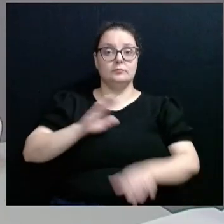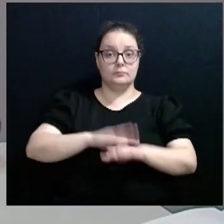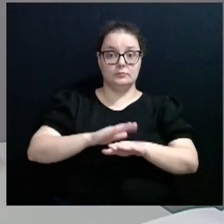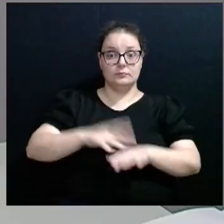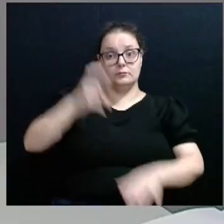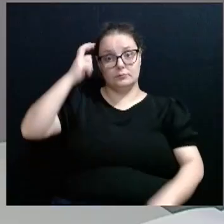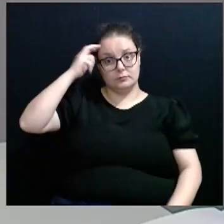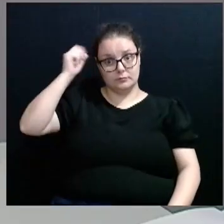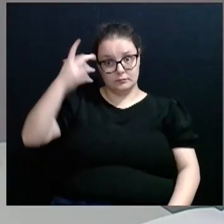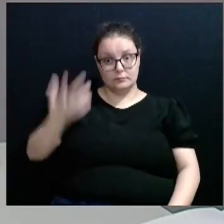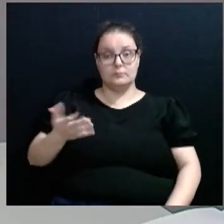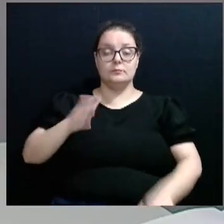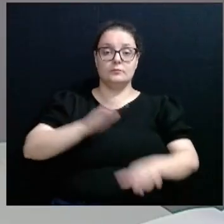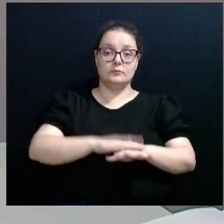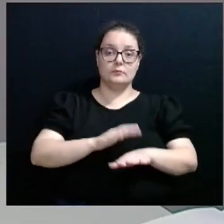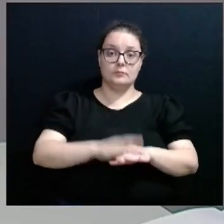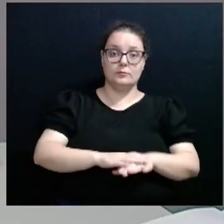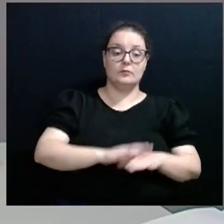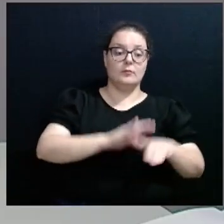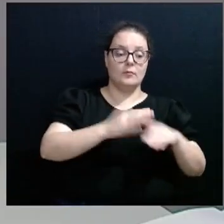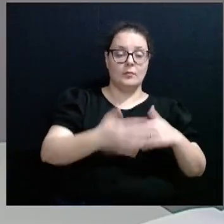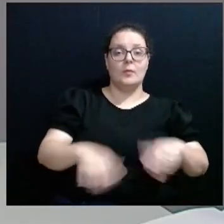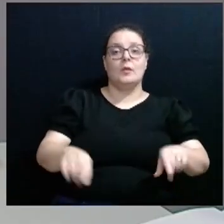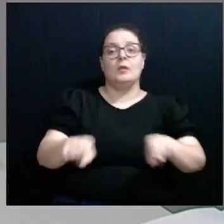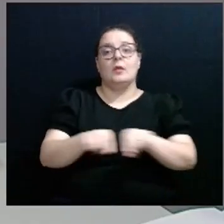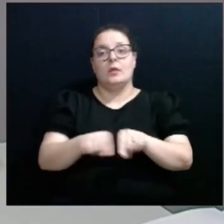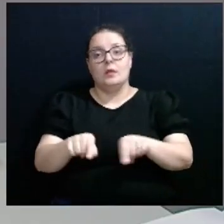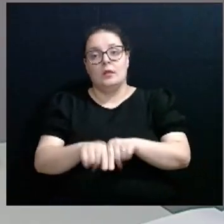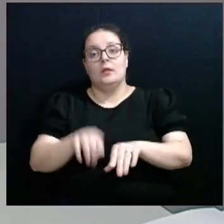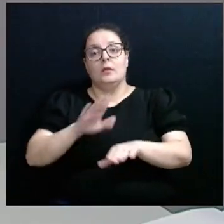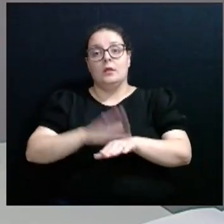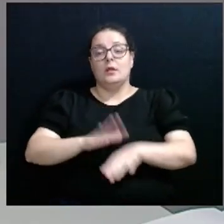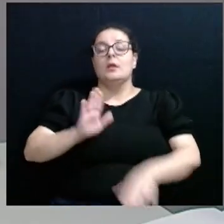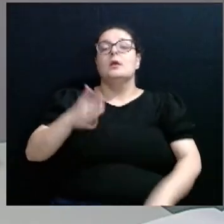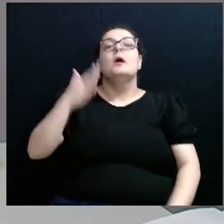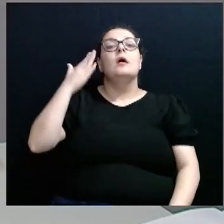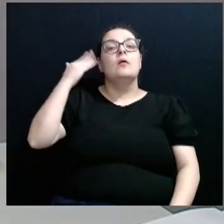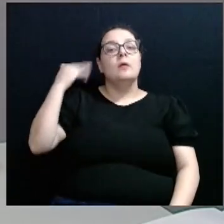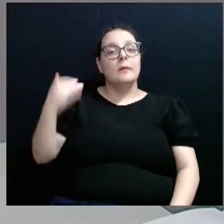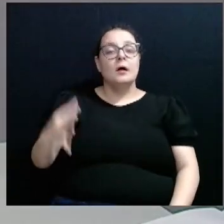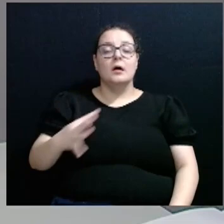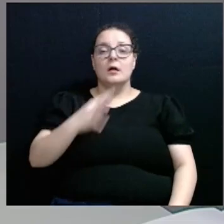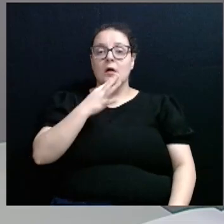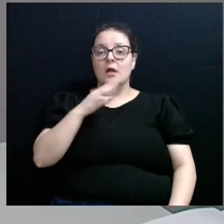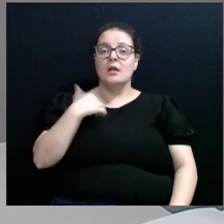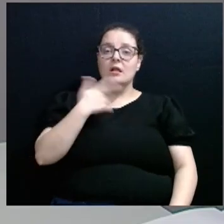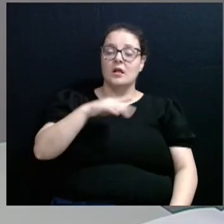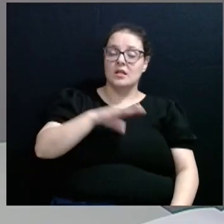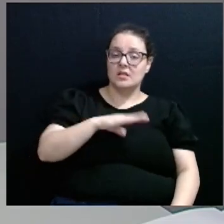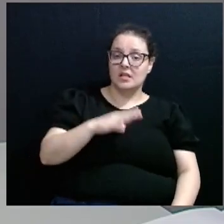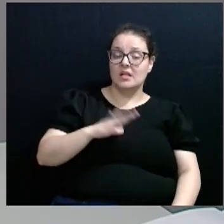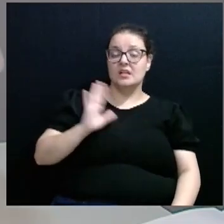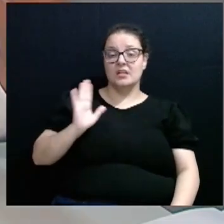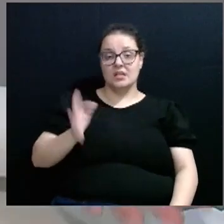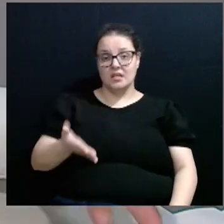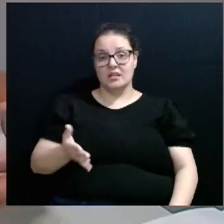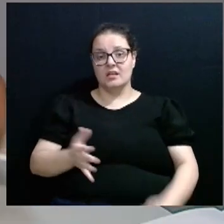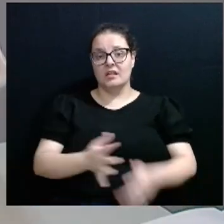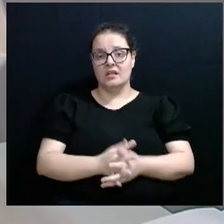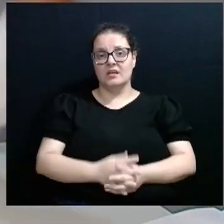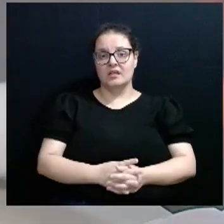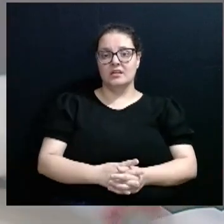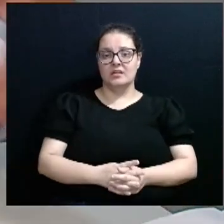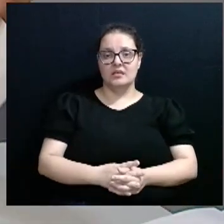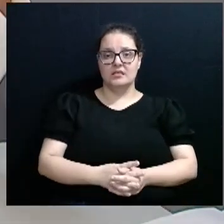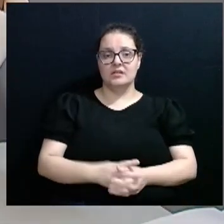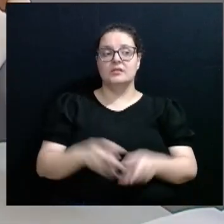atividades culturais de bairro, mas também atividades que já são conhecidas na nossa cidade, que já são bem estabelecidas,